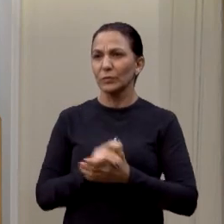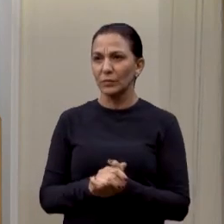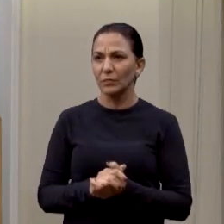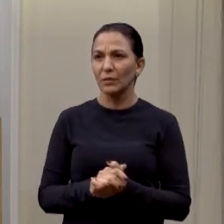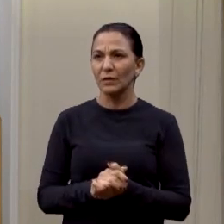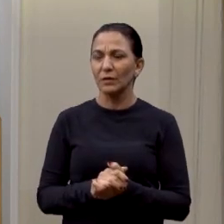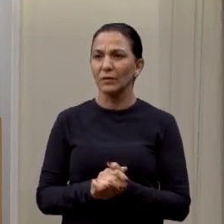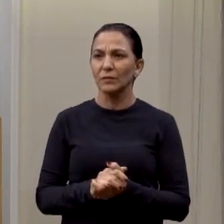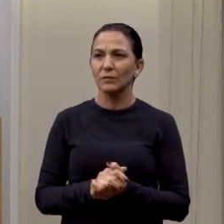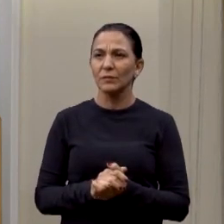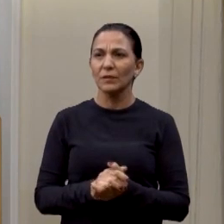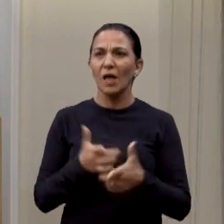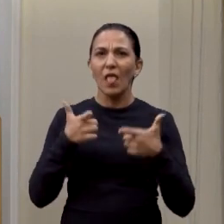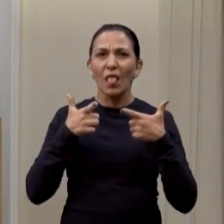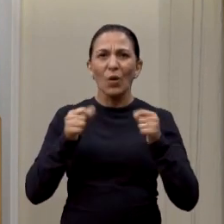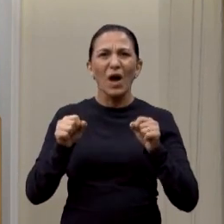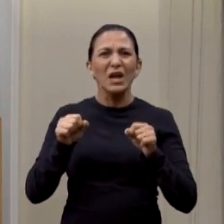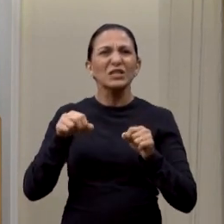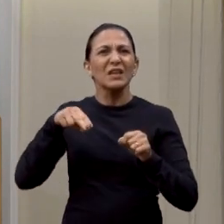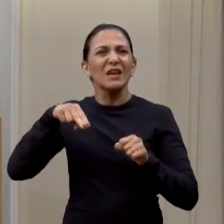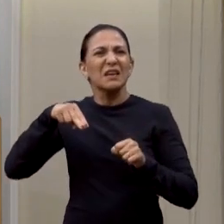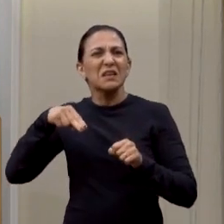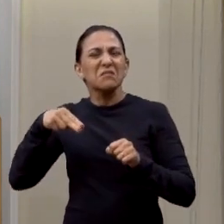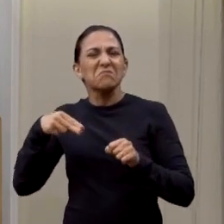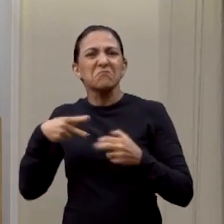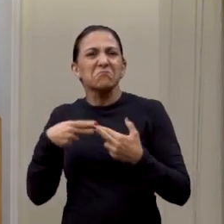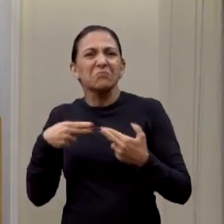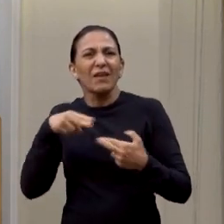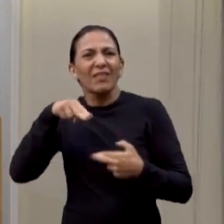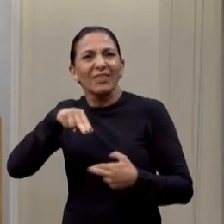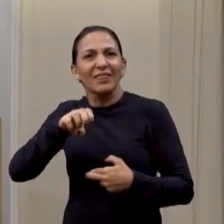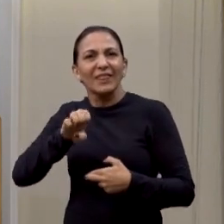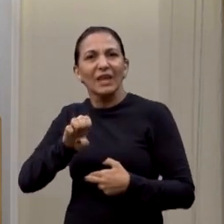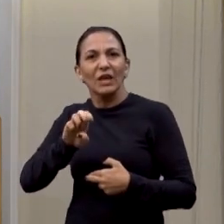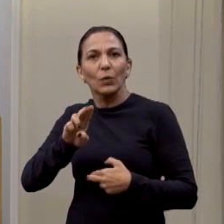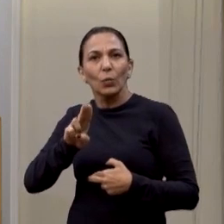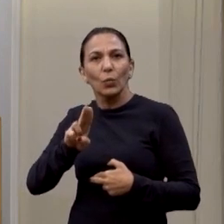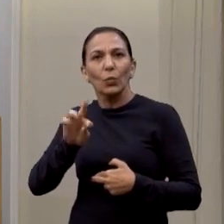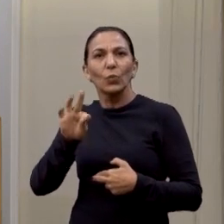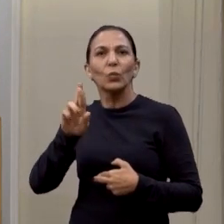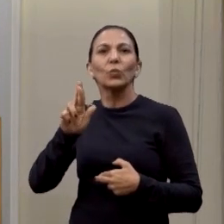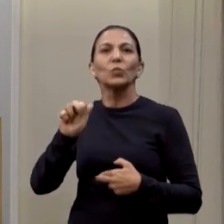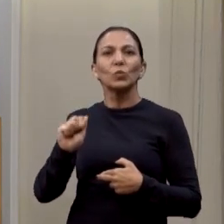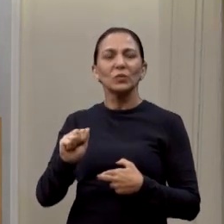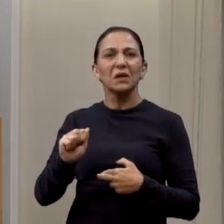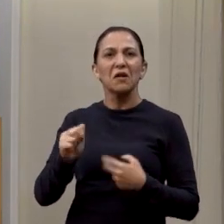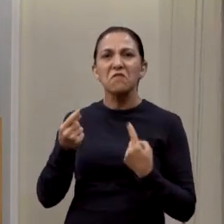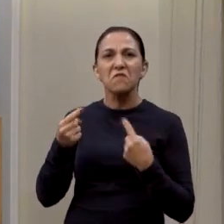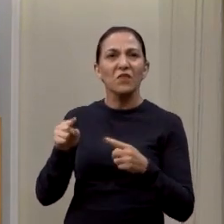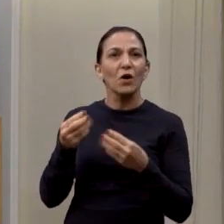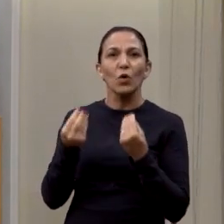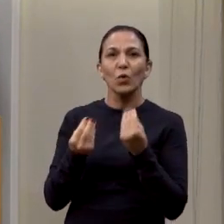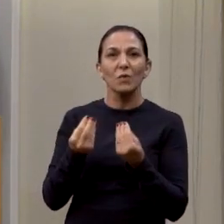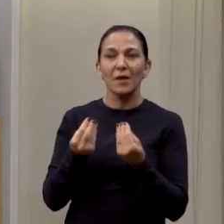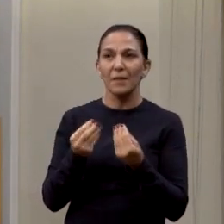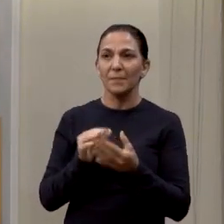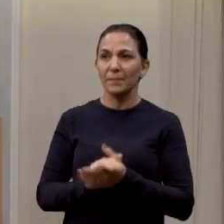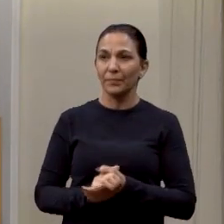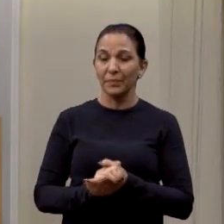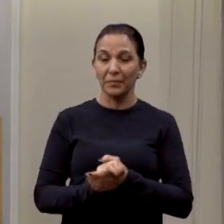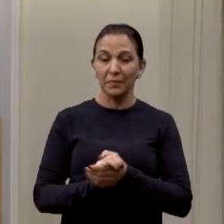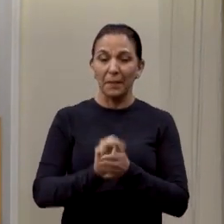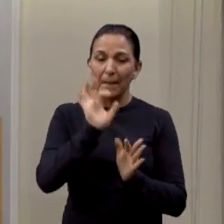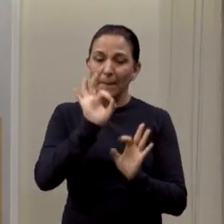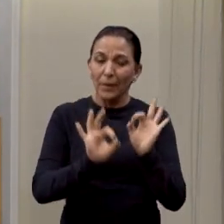Combater a linguagem neutra. Algo que não faz parte nem dos planos educacionais dessa